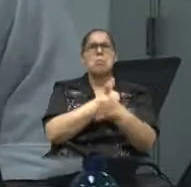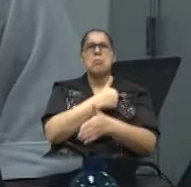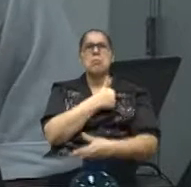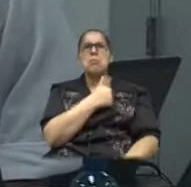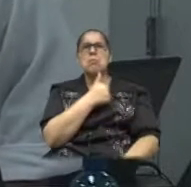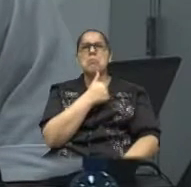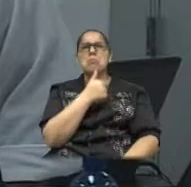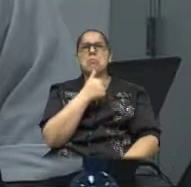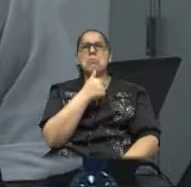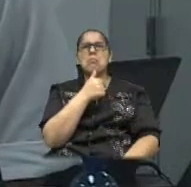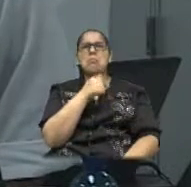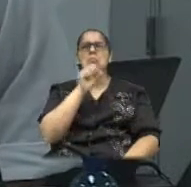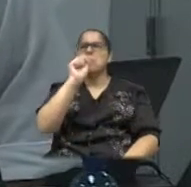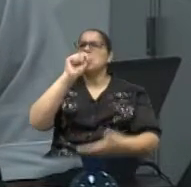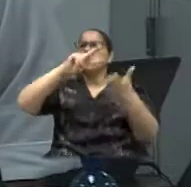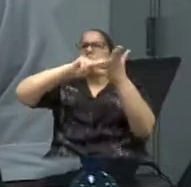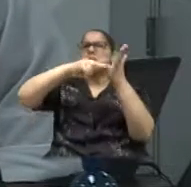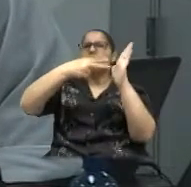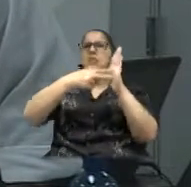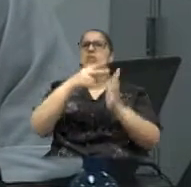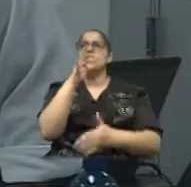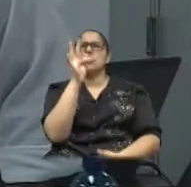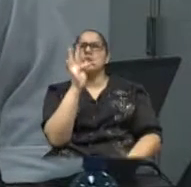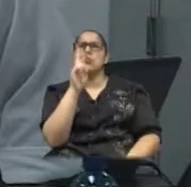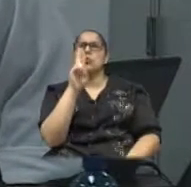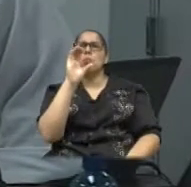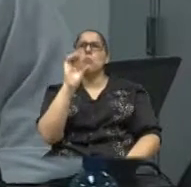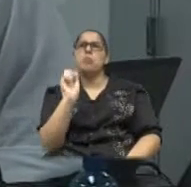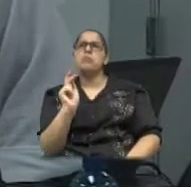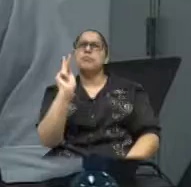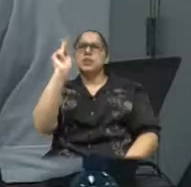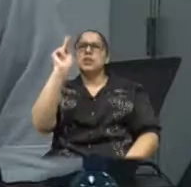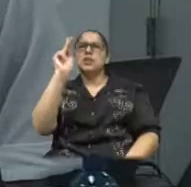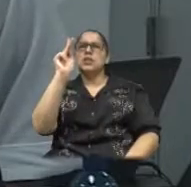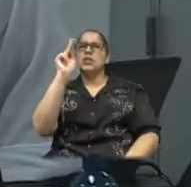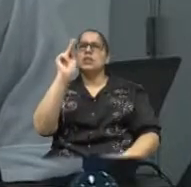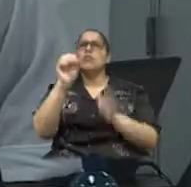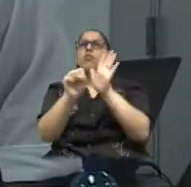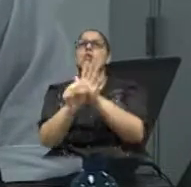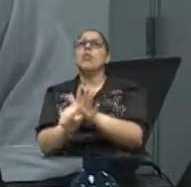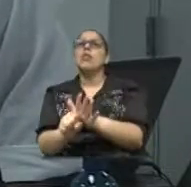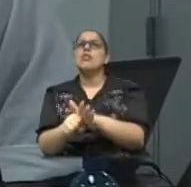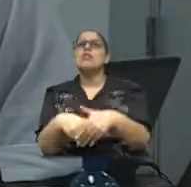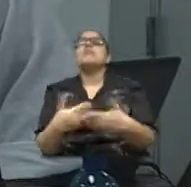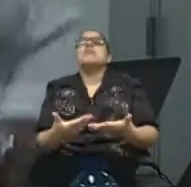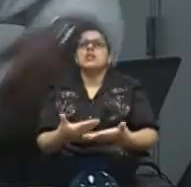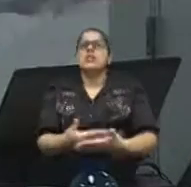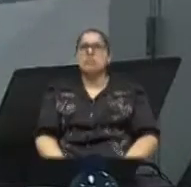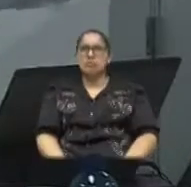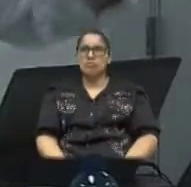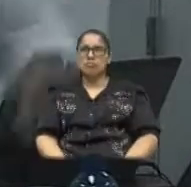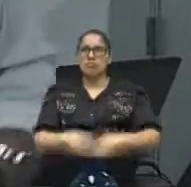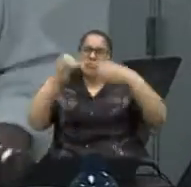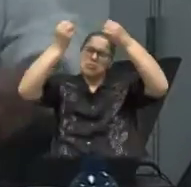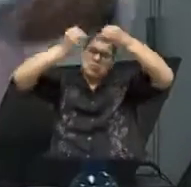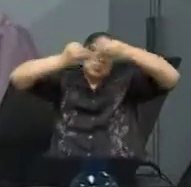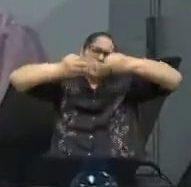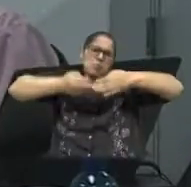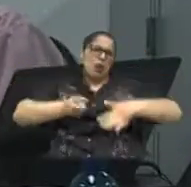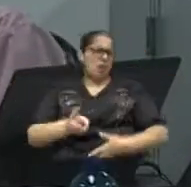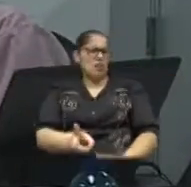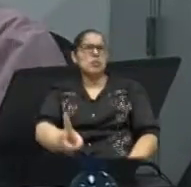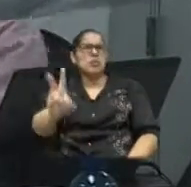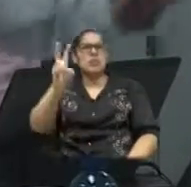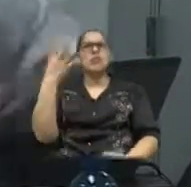Porque a criança fala assim, né? O que é esse FUC? E aí? Como é que um pai explica? Mas tudo bem, vamos continuar,